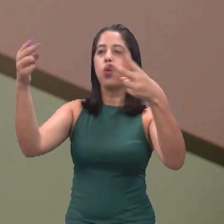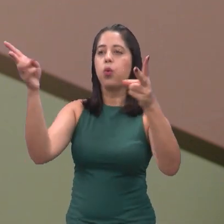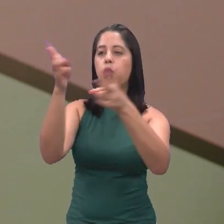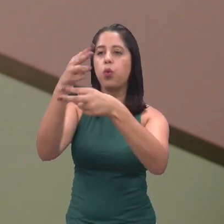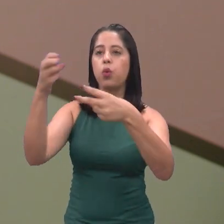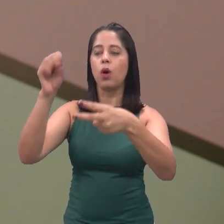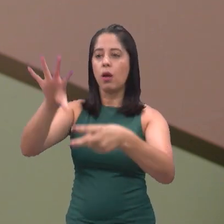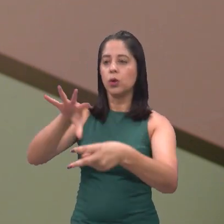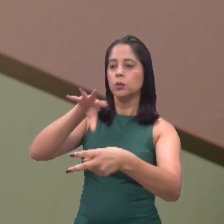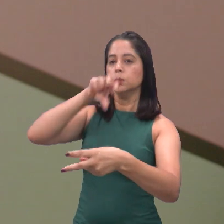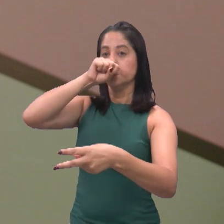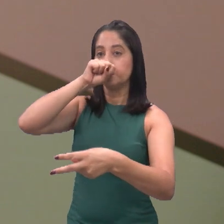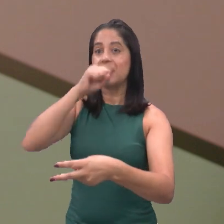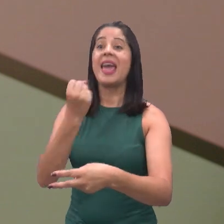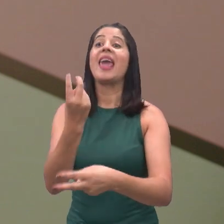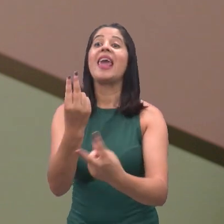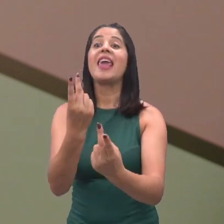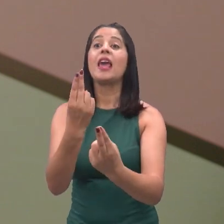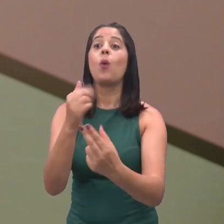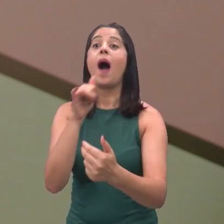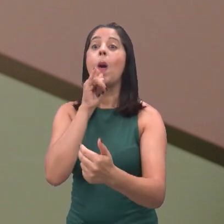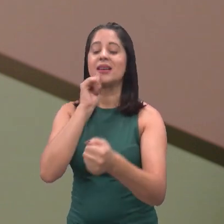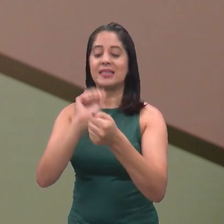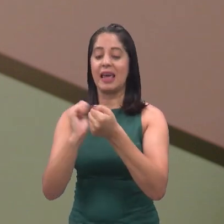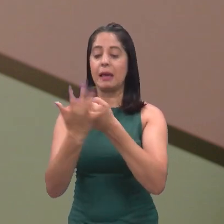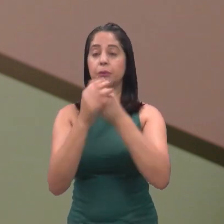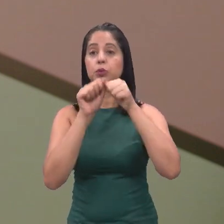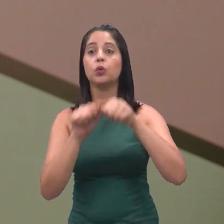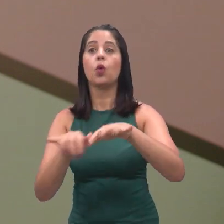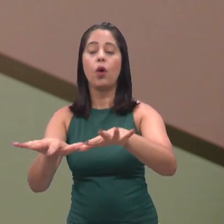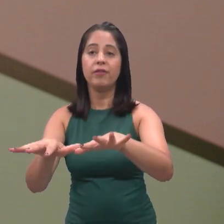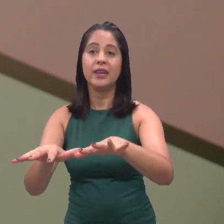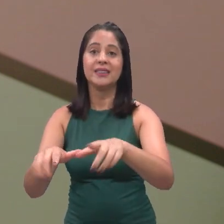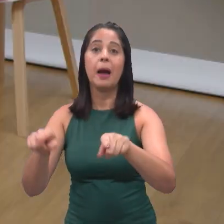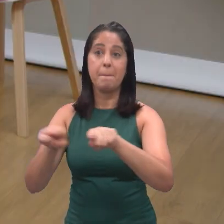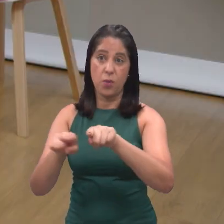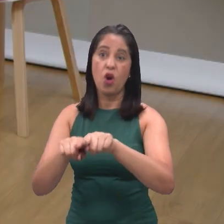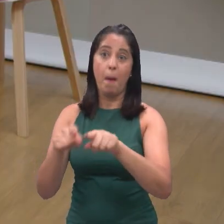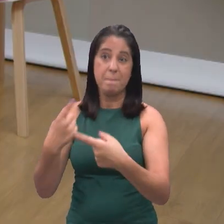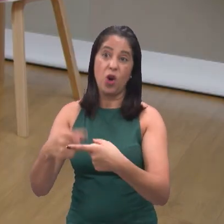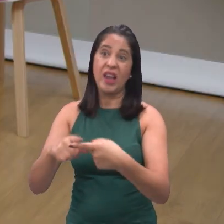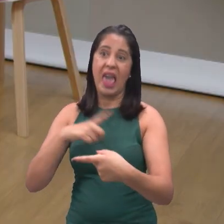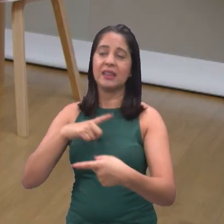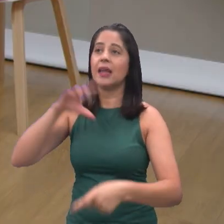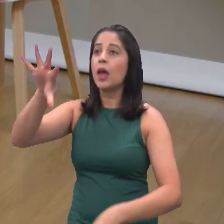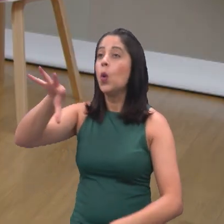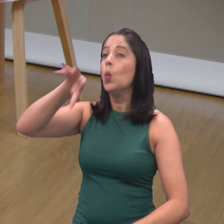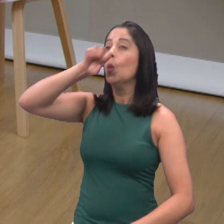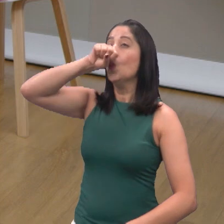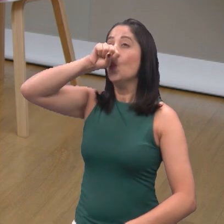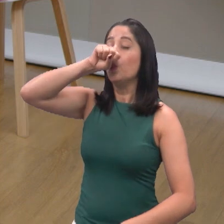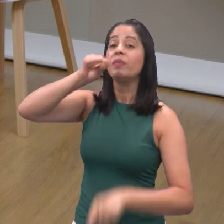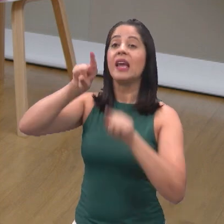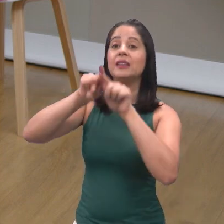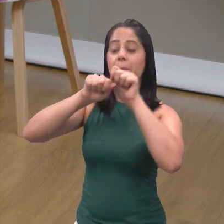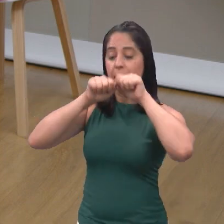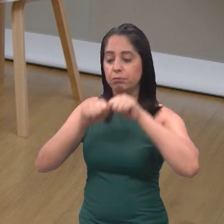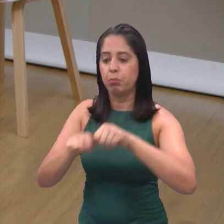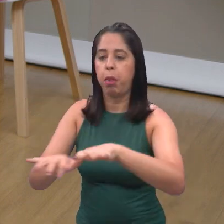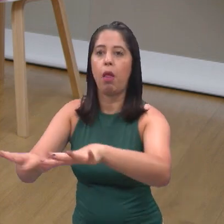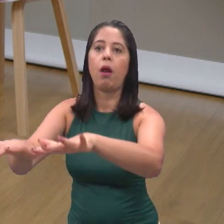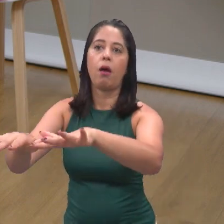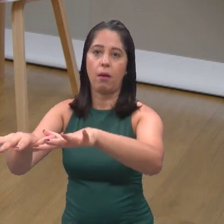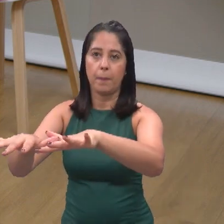Sim. Covid, que era uma doença transmitida tanto pelo ar quanto pelo contato. Sim. Então, tem doenças que são os dois tipos